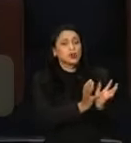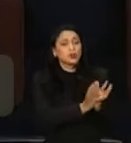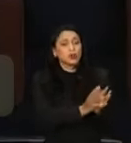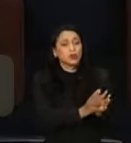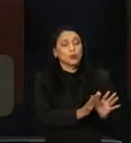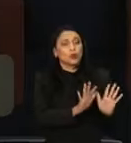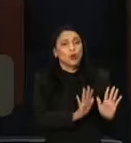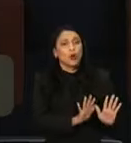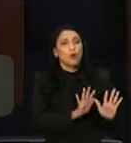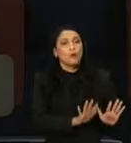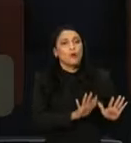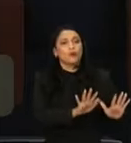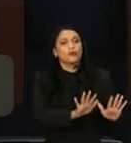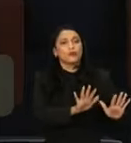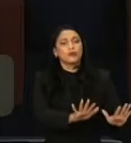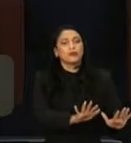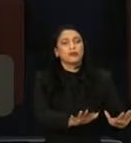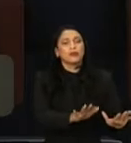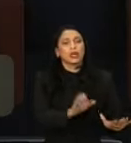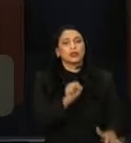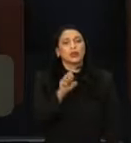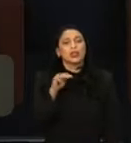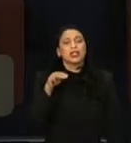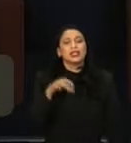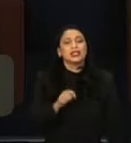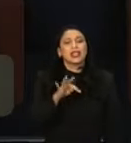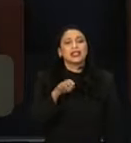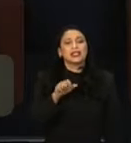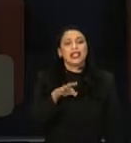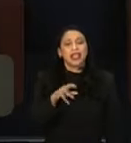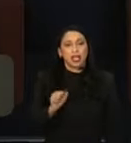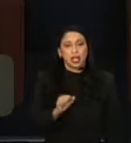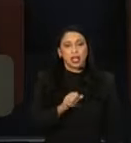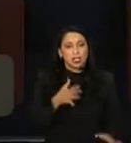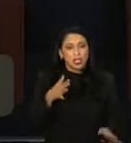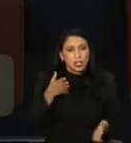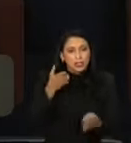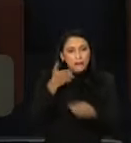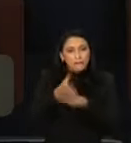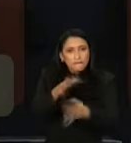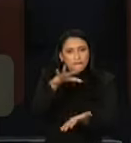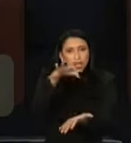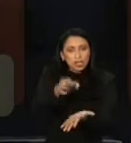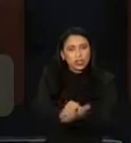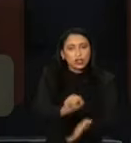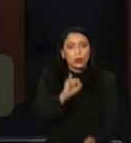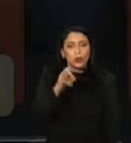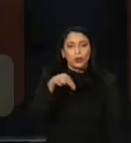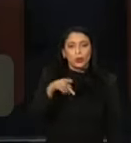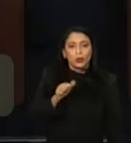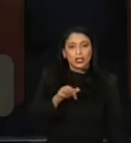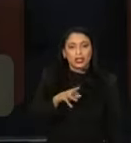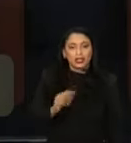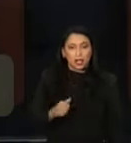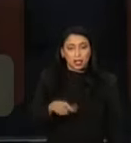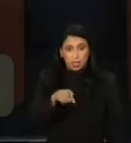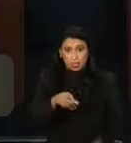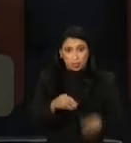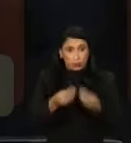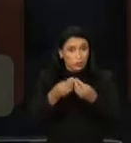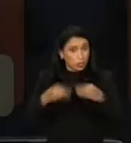Sem Terra que invadiu o INCRA e causou danos ao seu patrimônio.